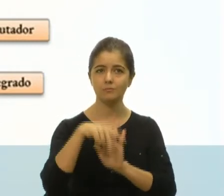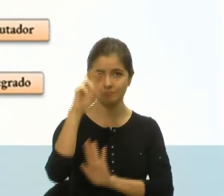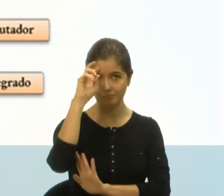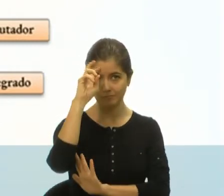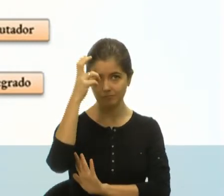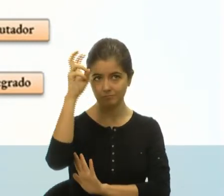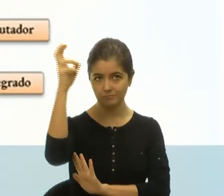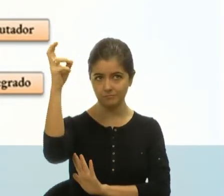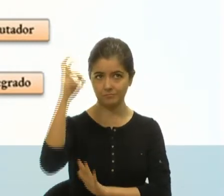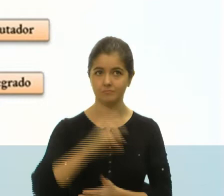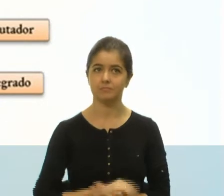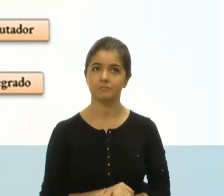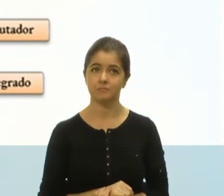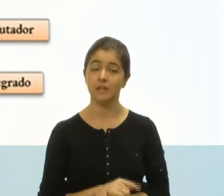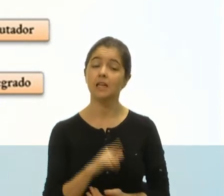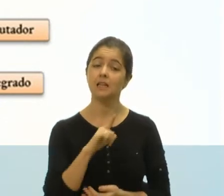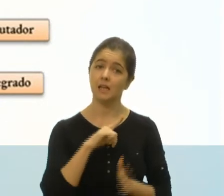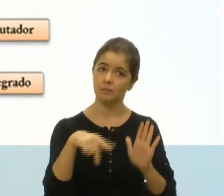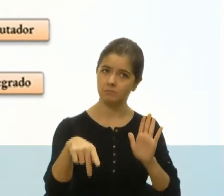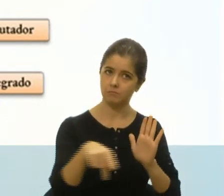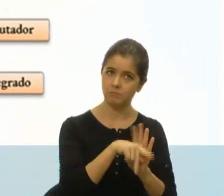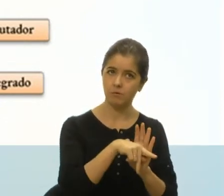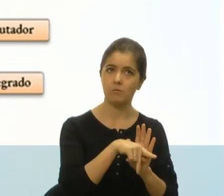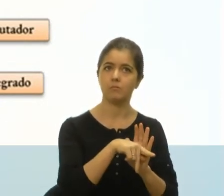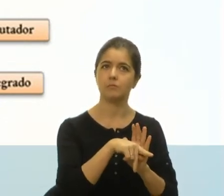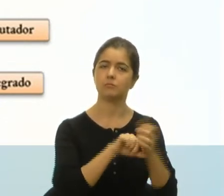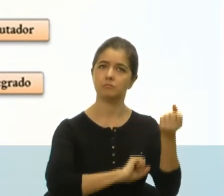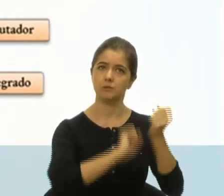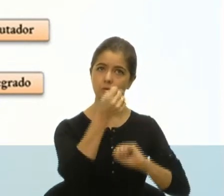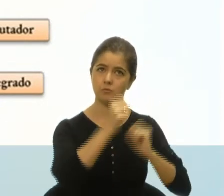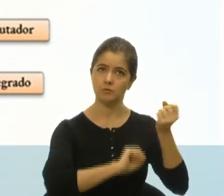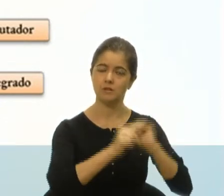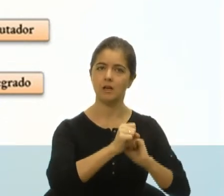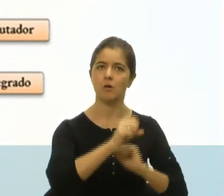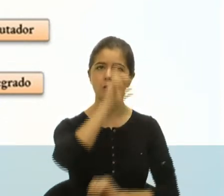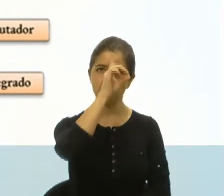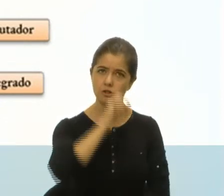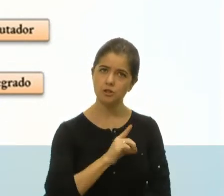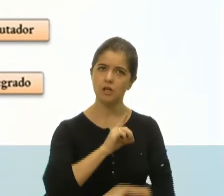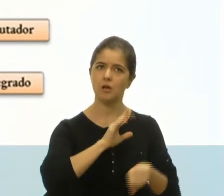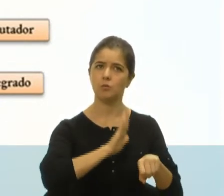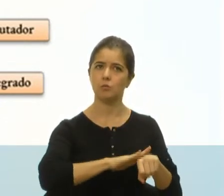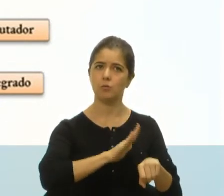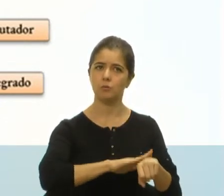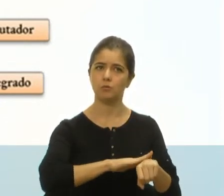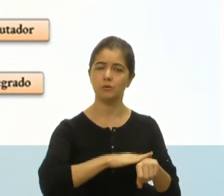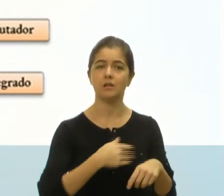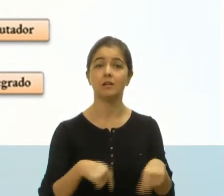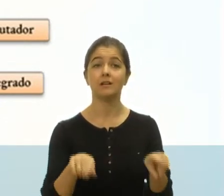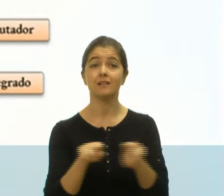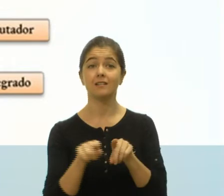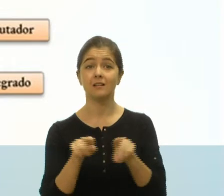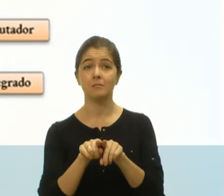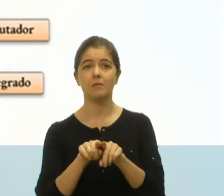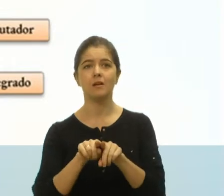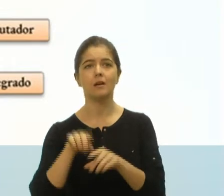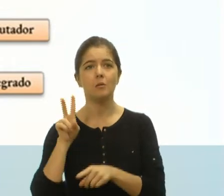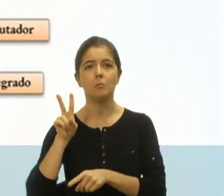Nós temos a propriedade industrial, o direito autoral e a proteção sui